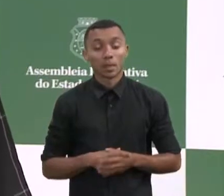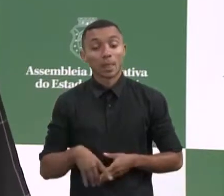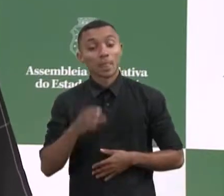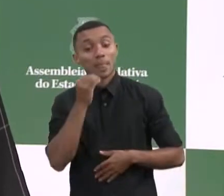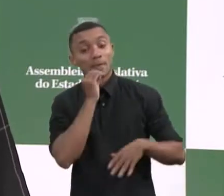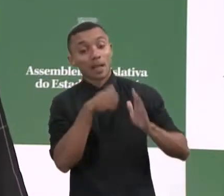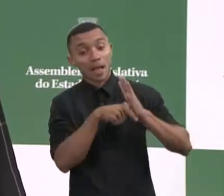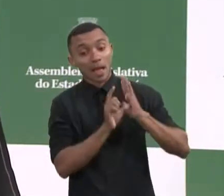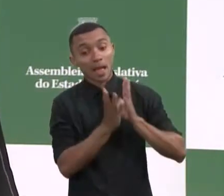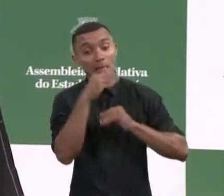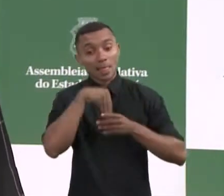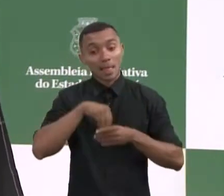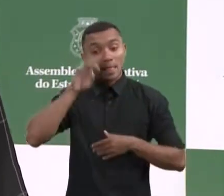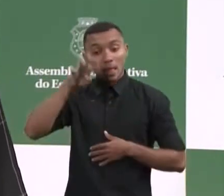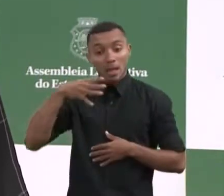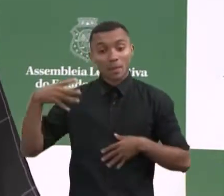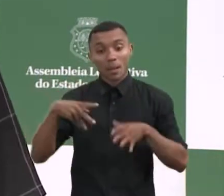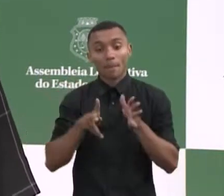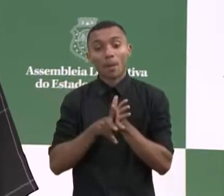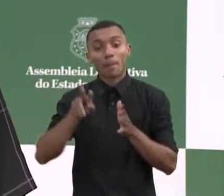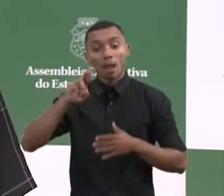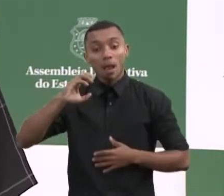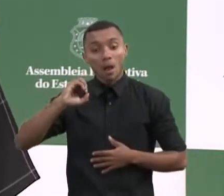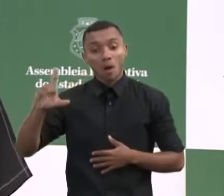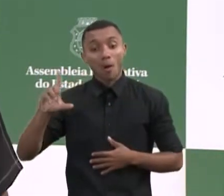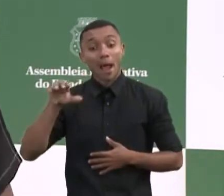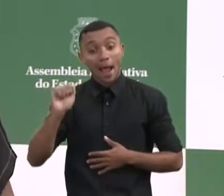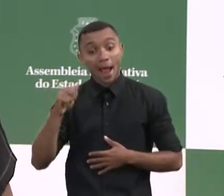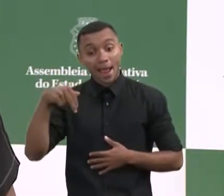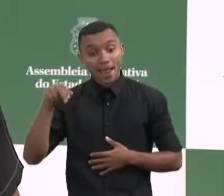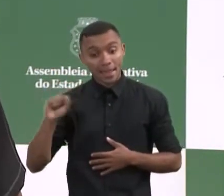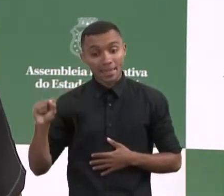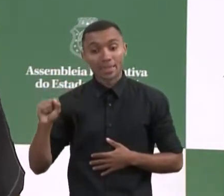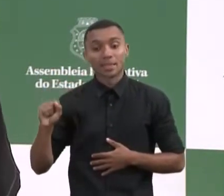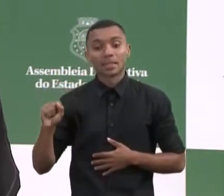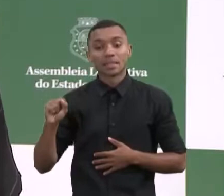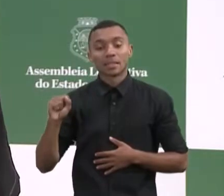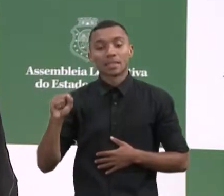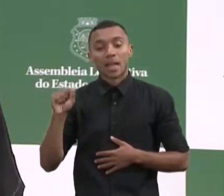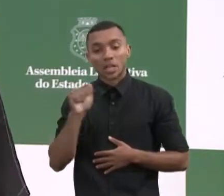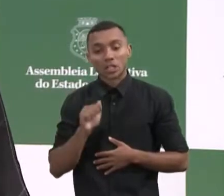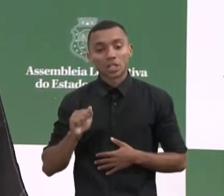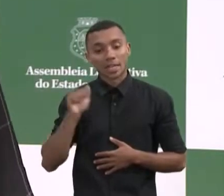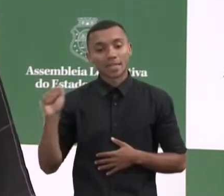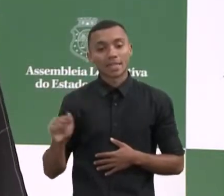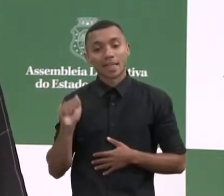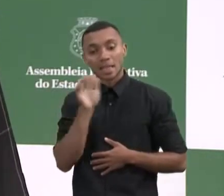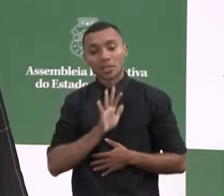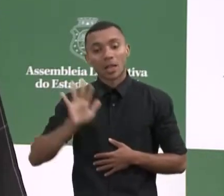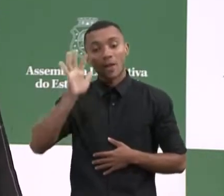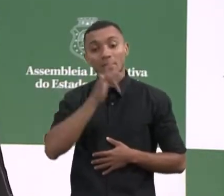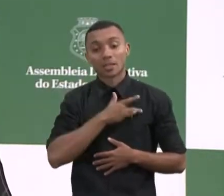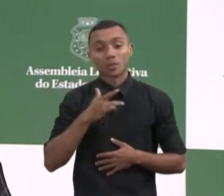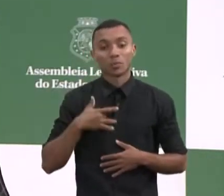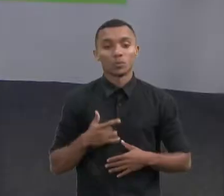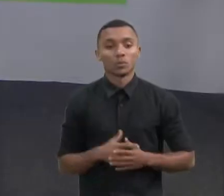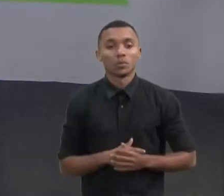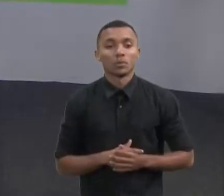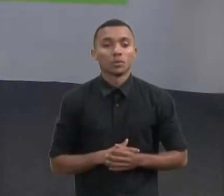seguir a lista do rol de procedimentos da ANS, que é a Agência Nacional de Saúde, a agência reguladora.